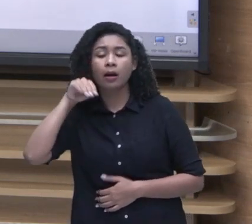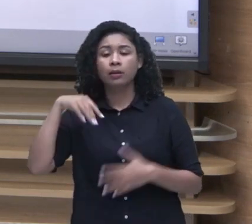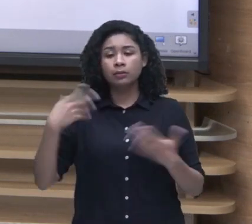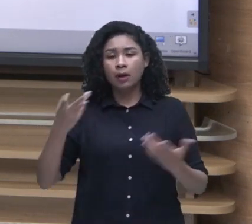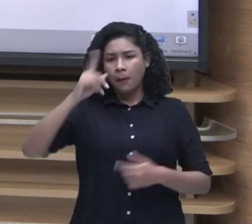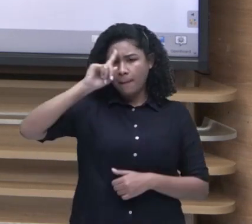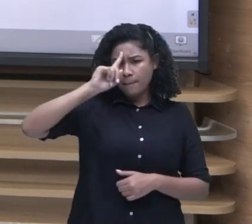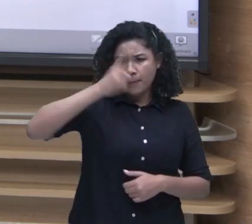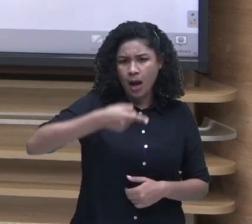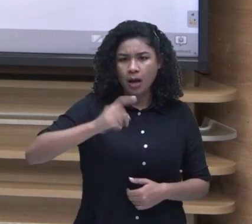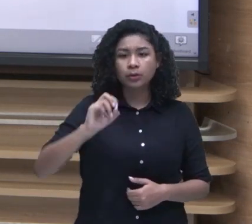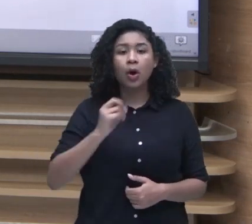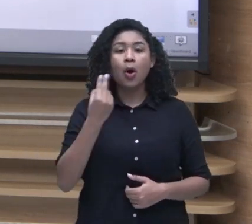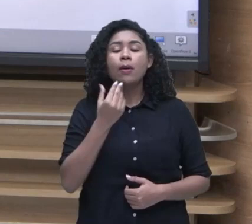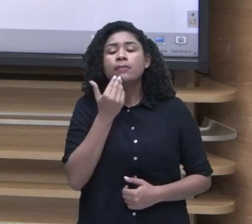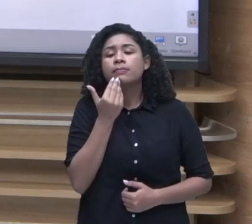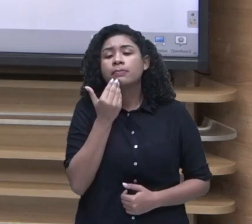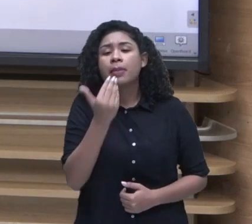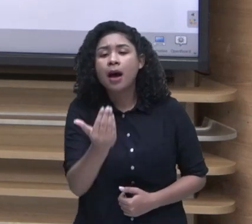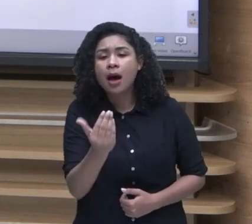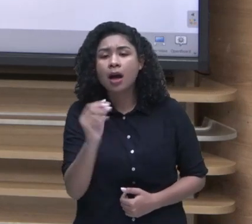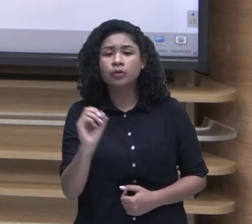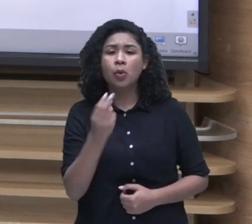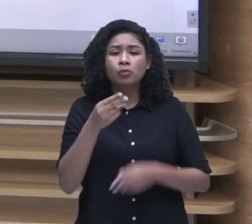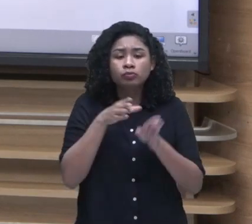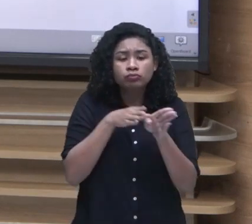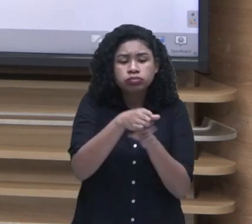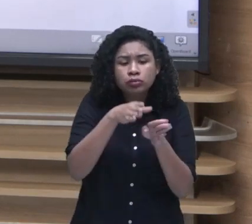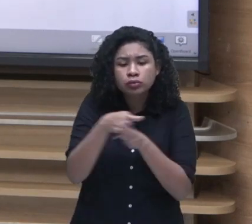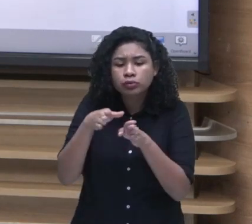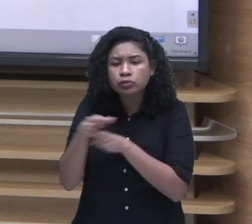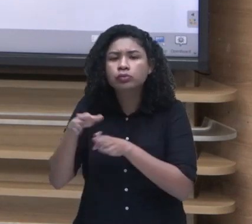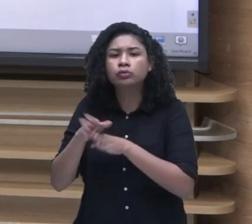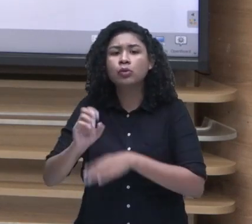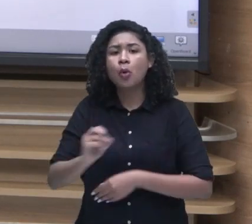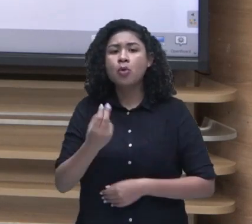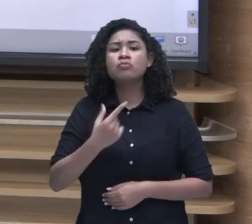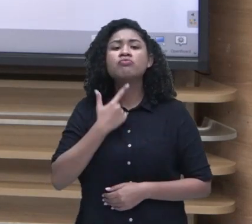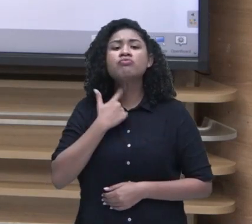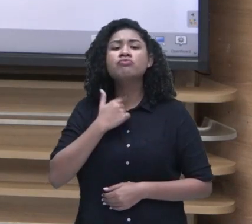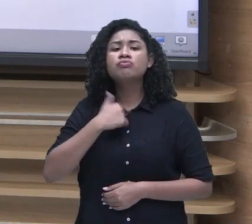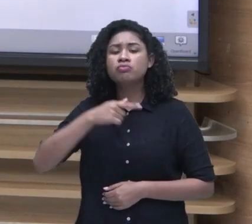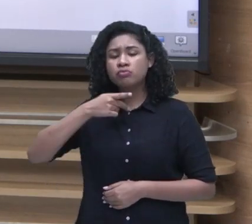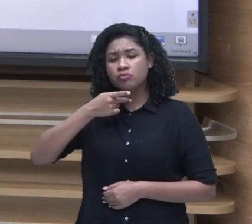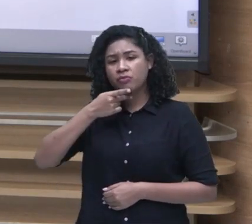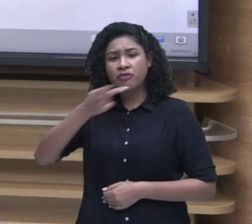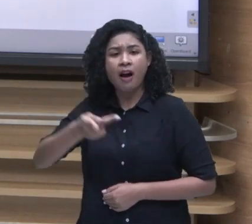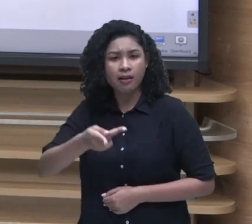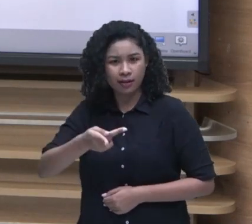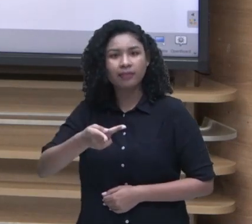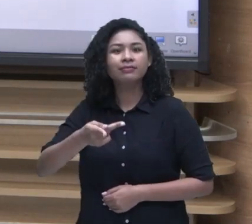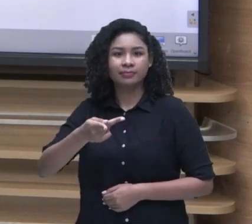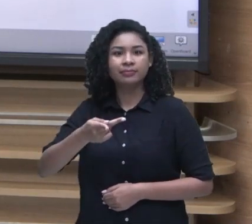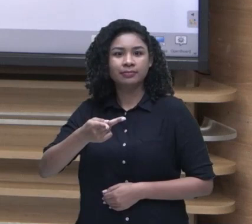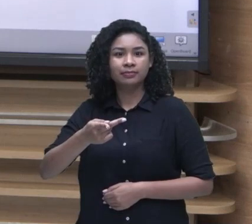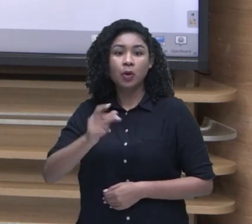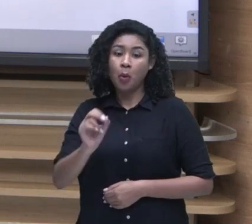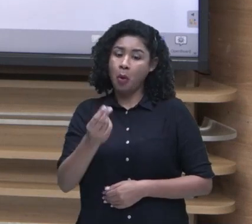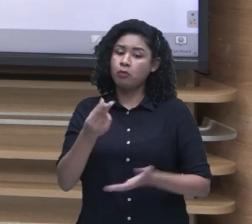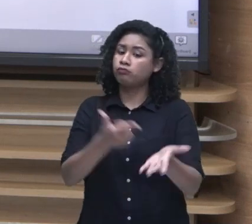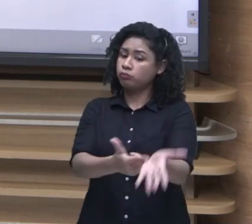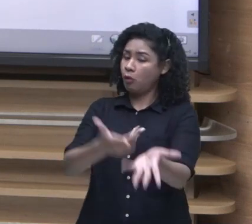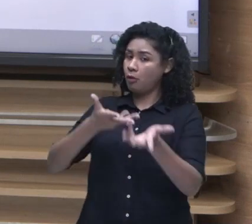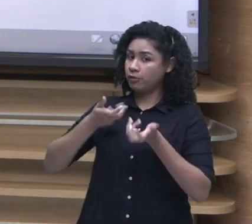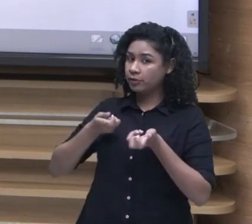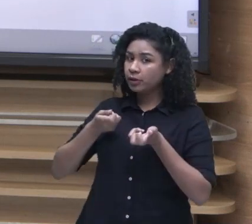pedido, conselho, ordem ou desejo, recomendação ou convite. Né?